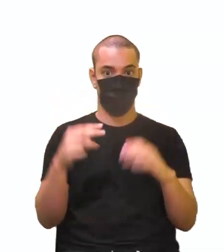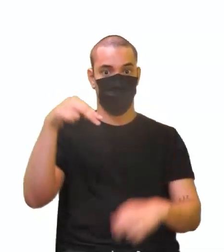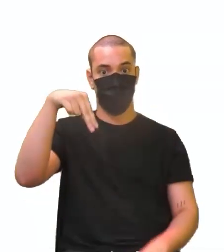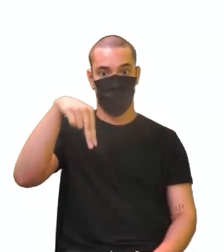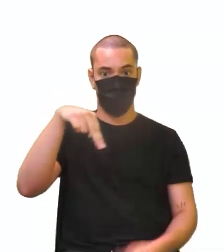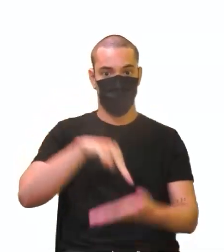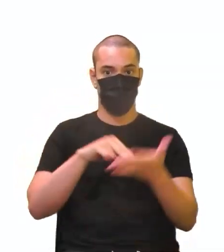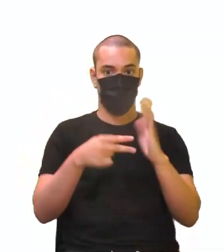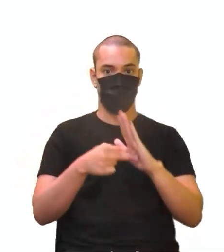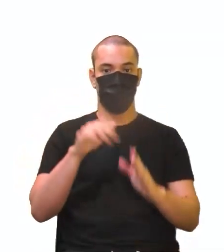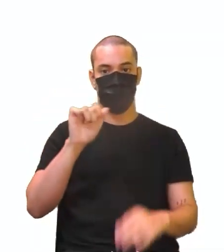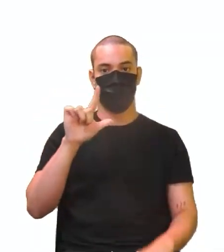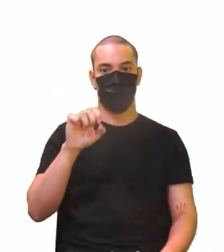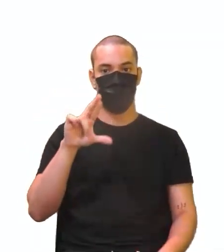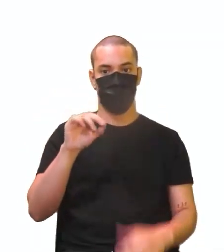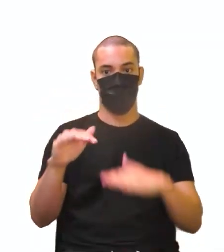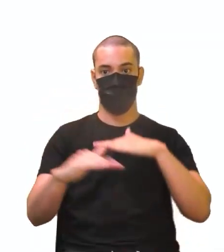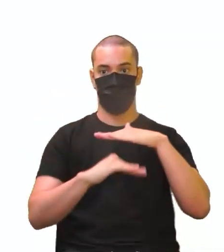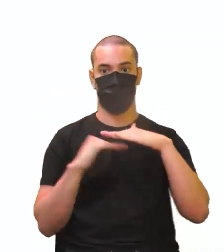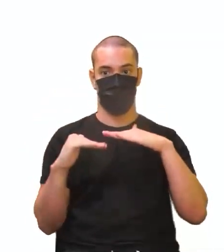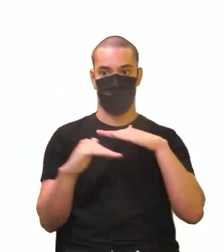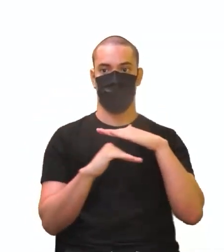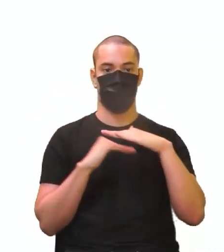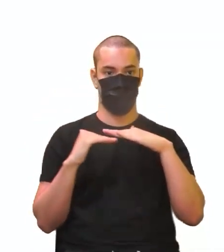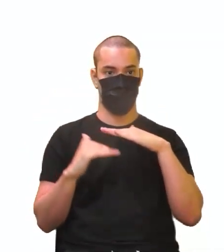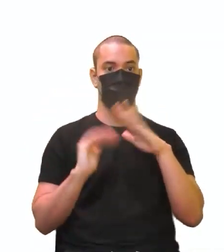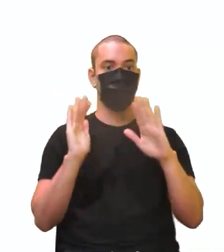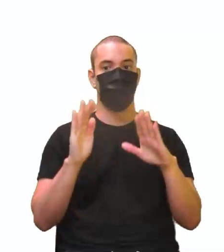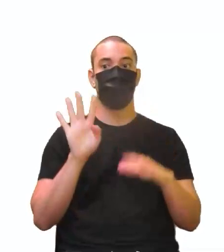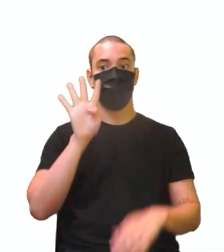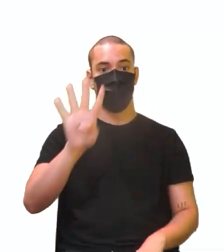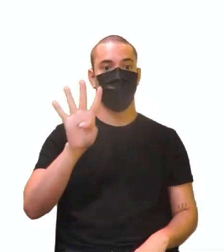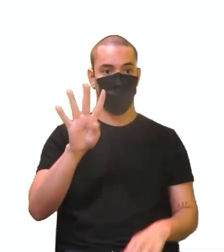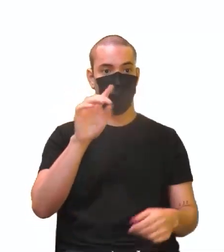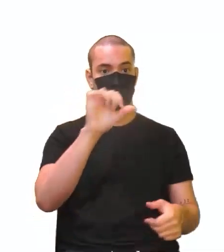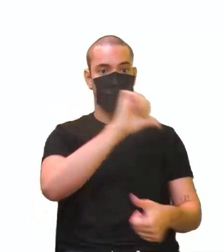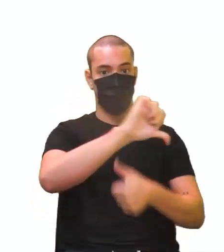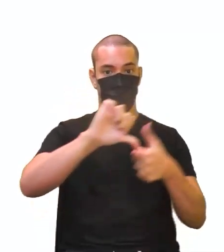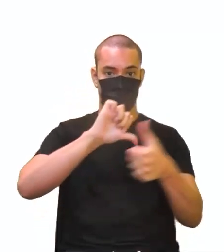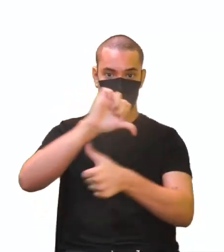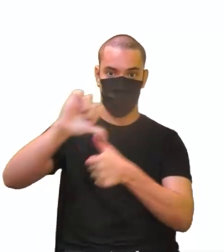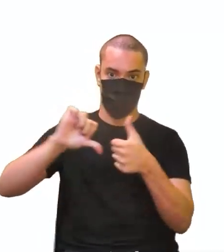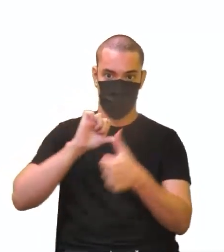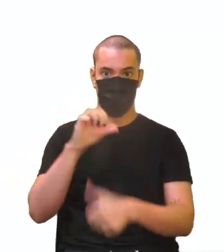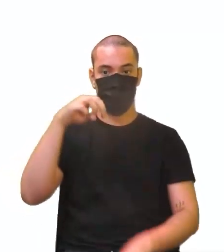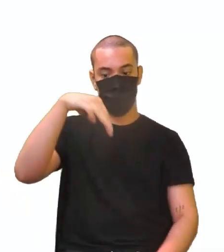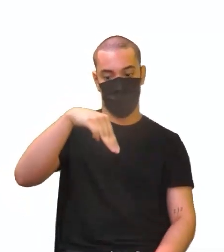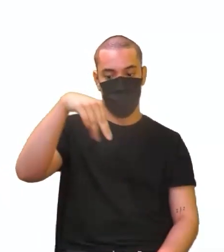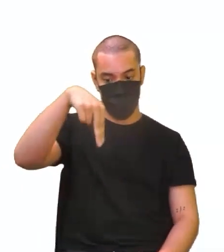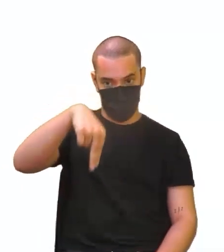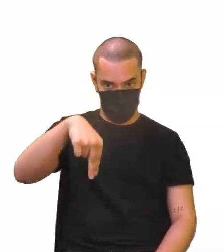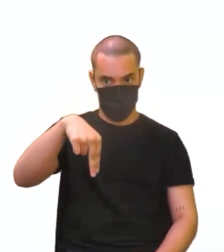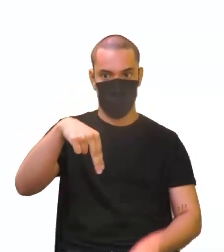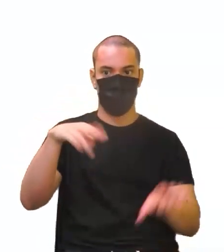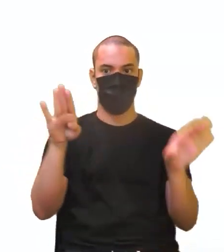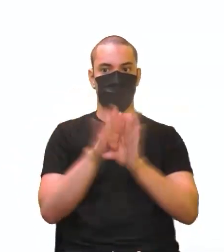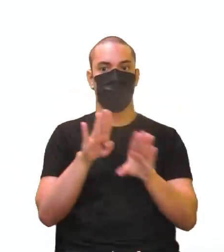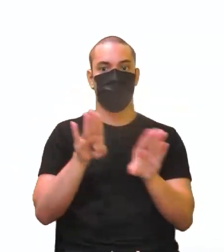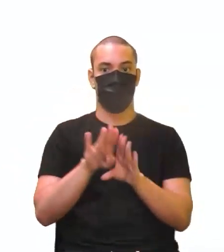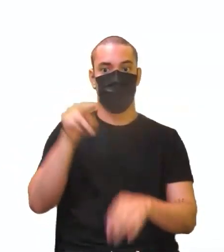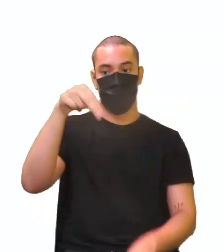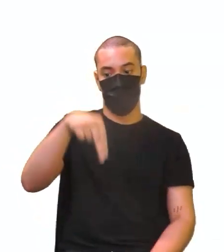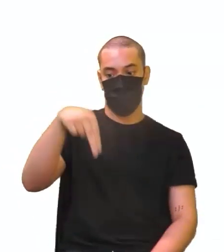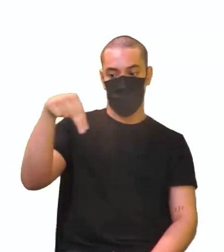N é seu alelo recessivo. Em 4 cruzamentos entre um indivíduo MN e um